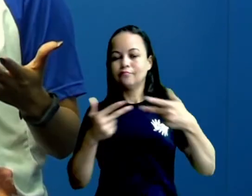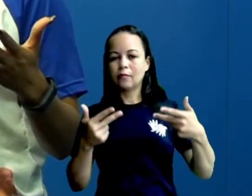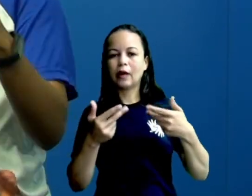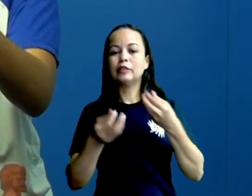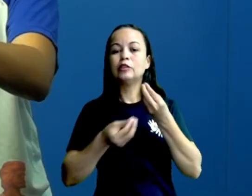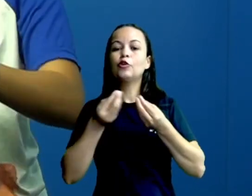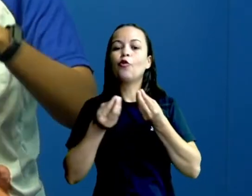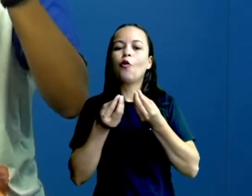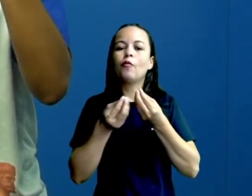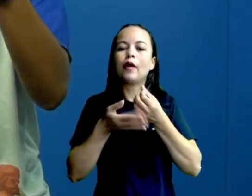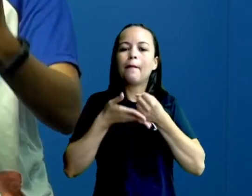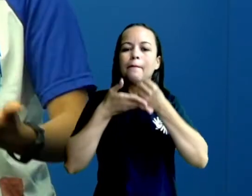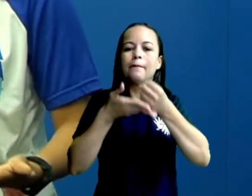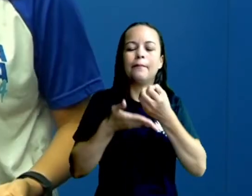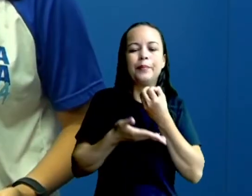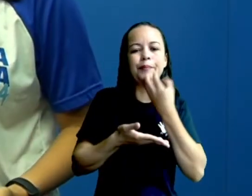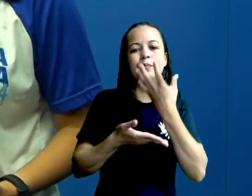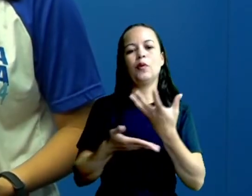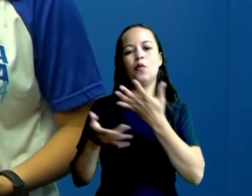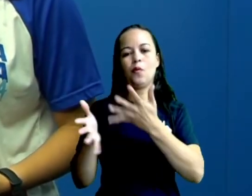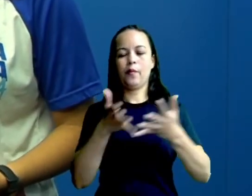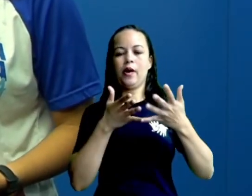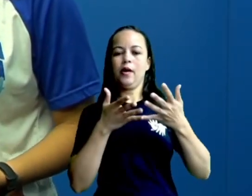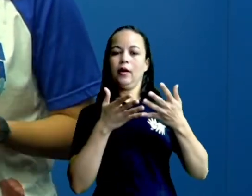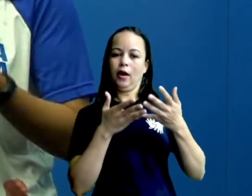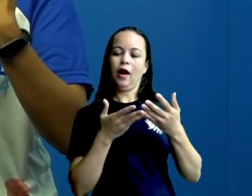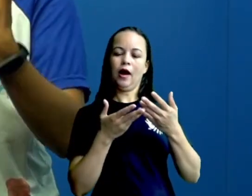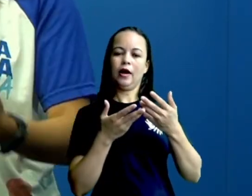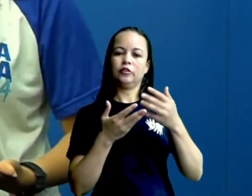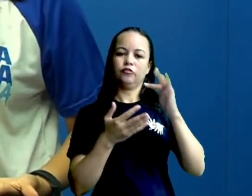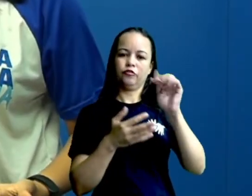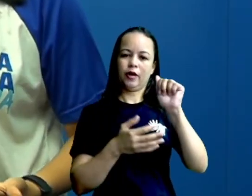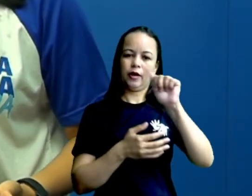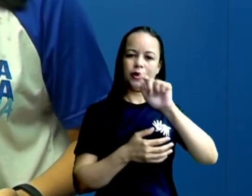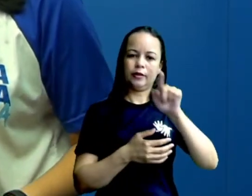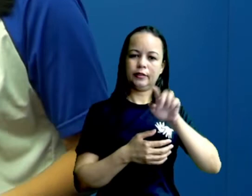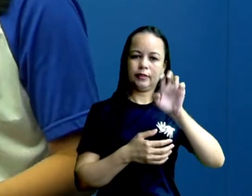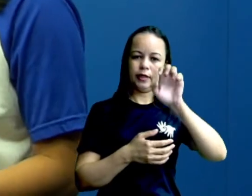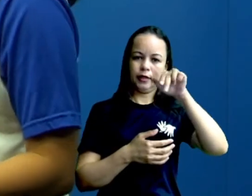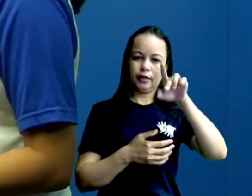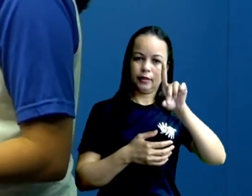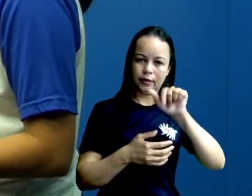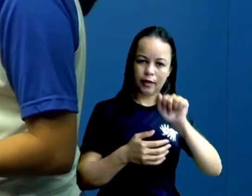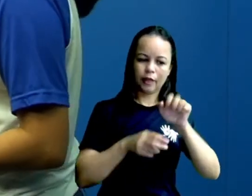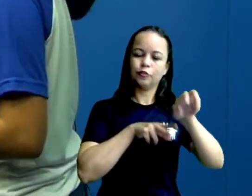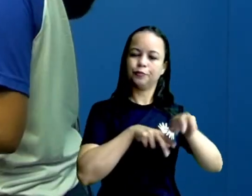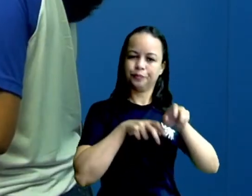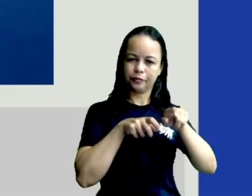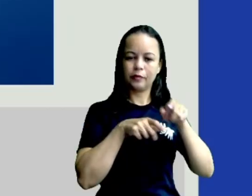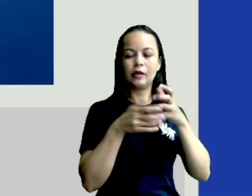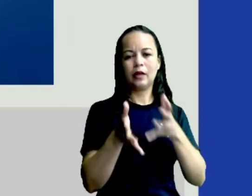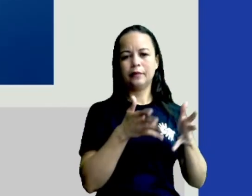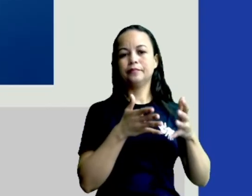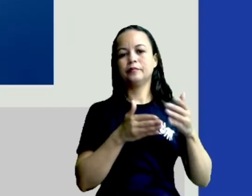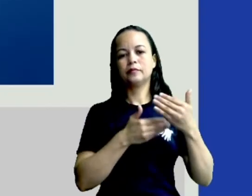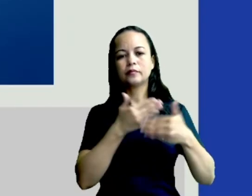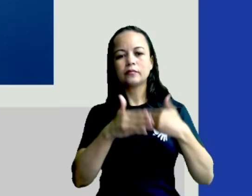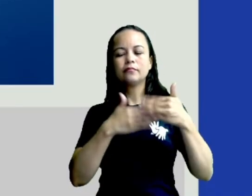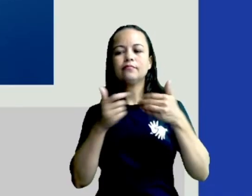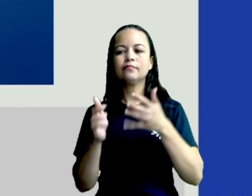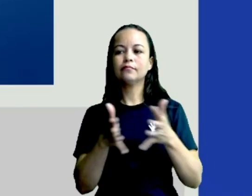das fazendas, o que poderia se tirar desses animais para comercializar. Passa aí.